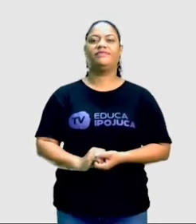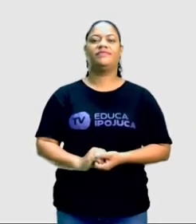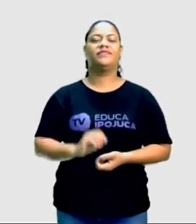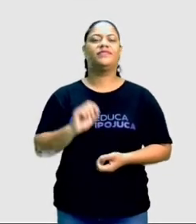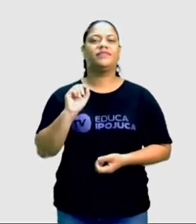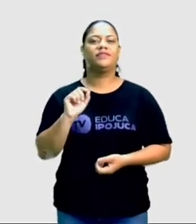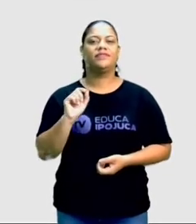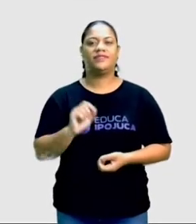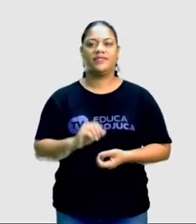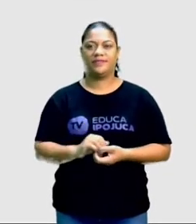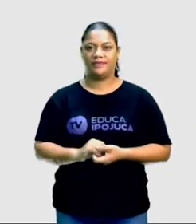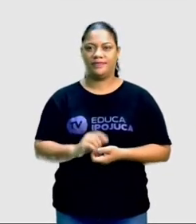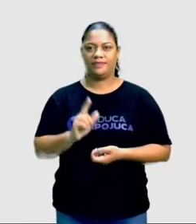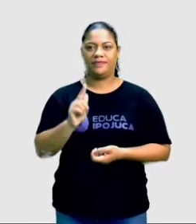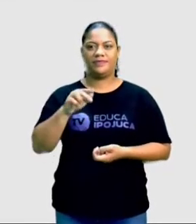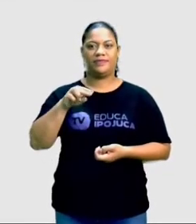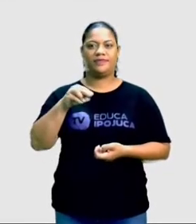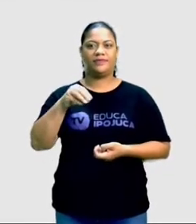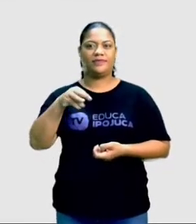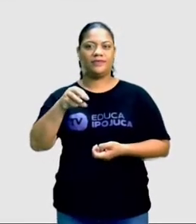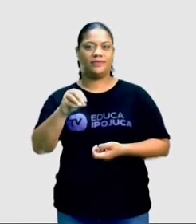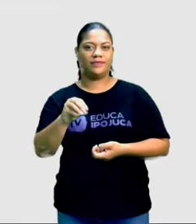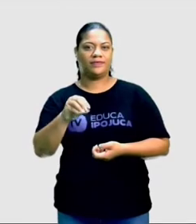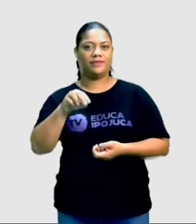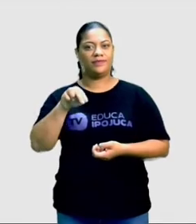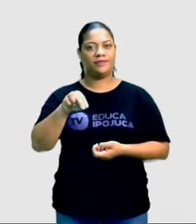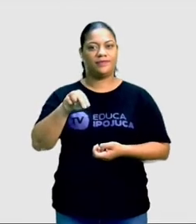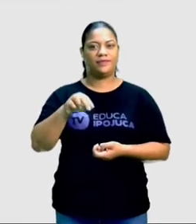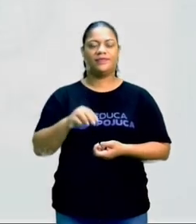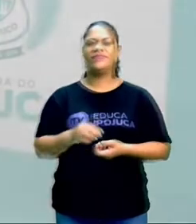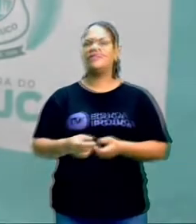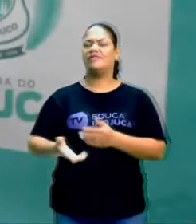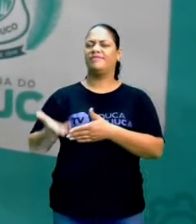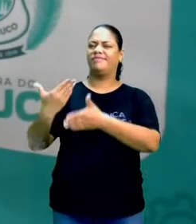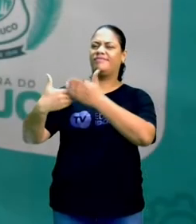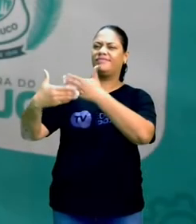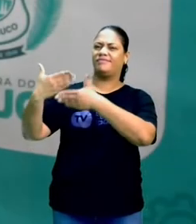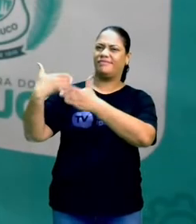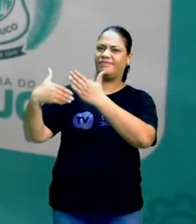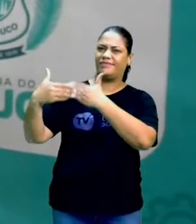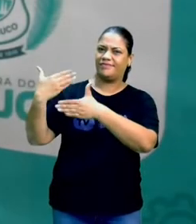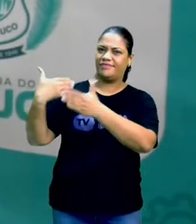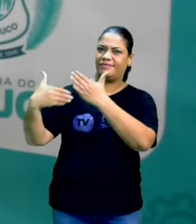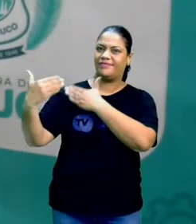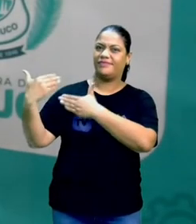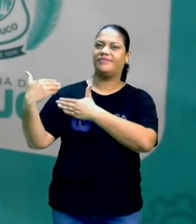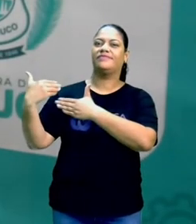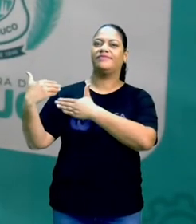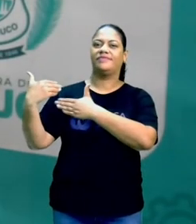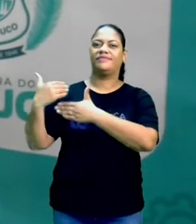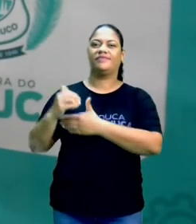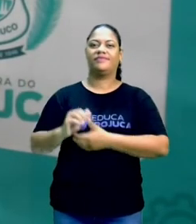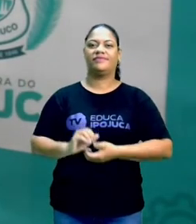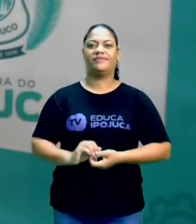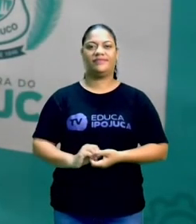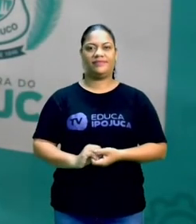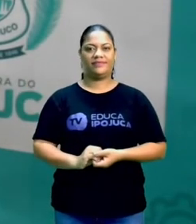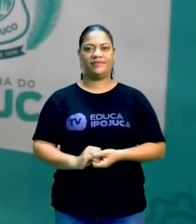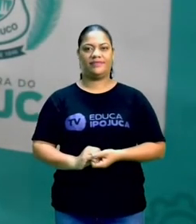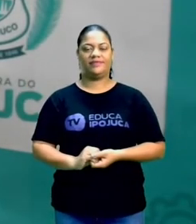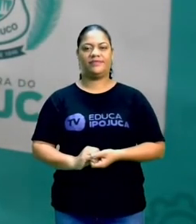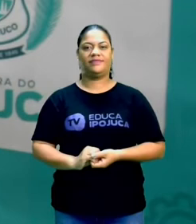E o gnomo? Esse instrumento tão antigo, tão de lá dos princípios, onde